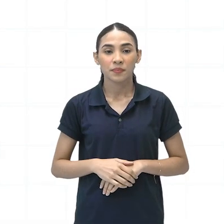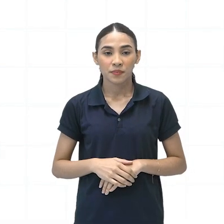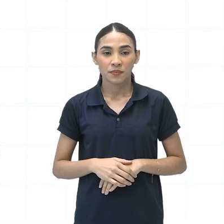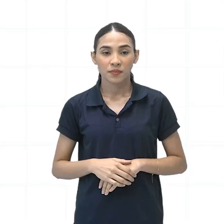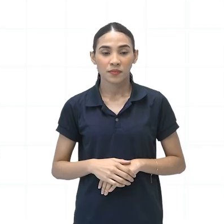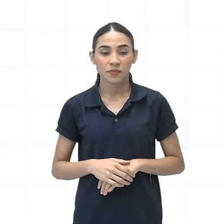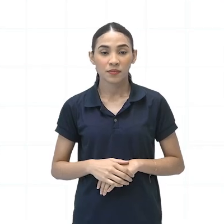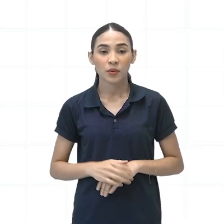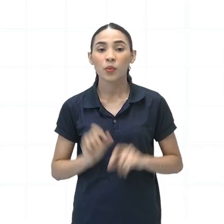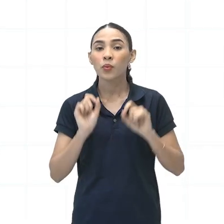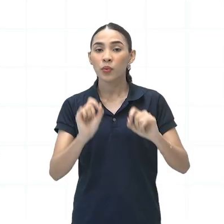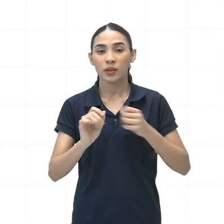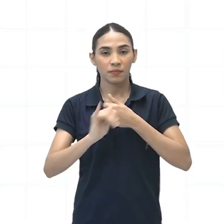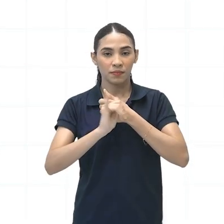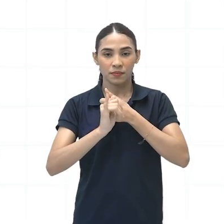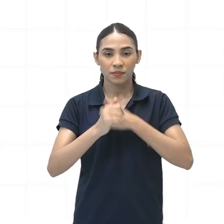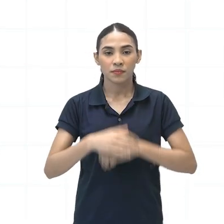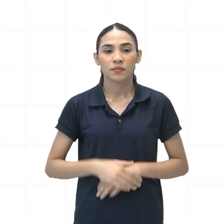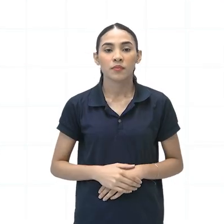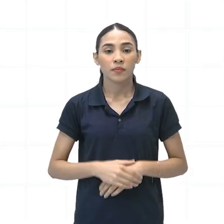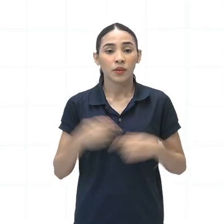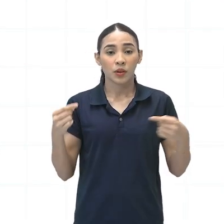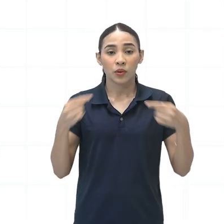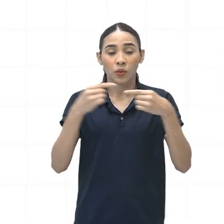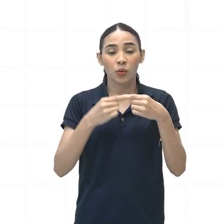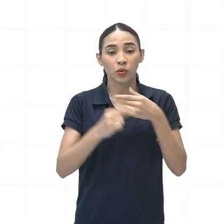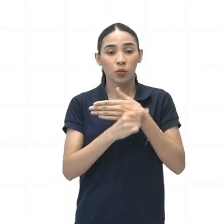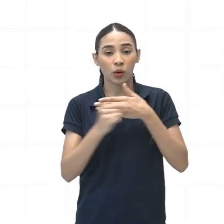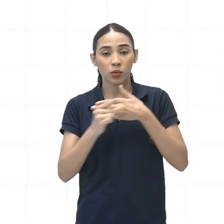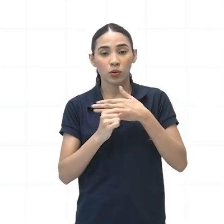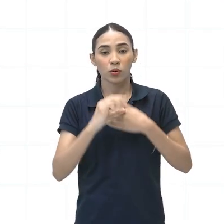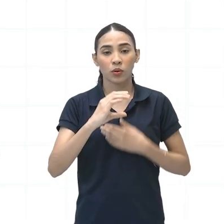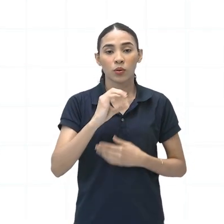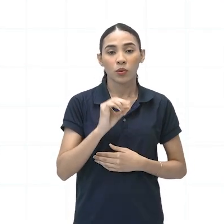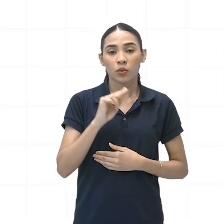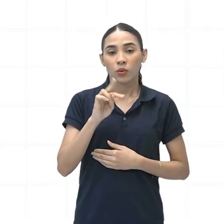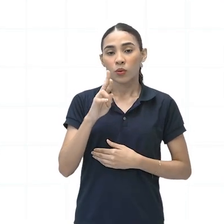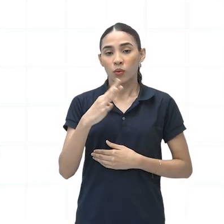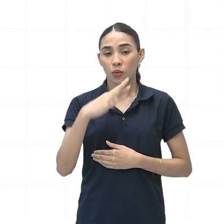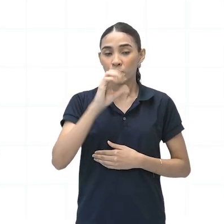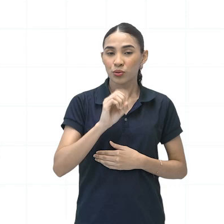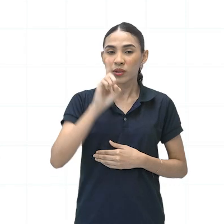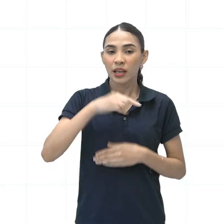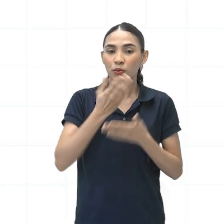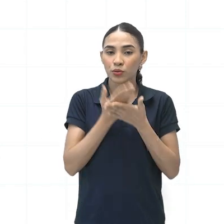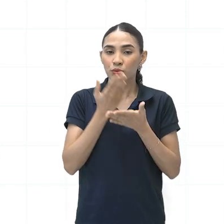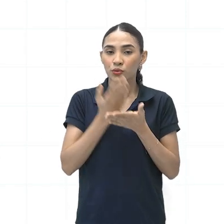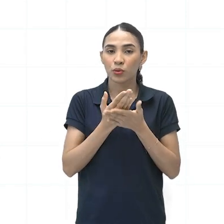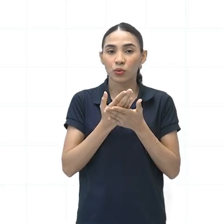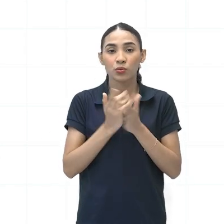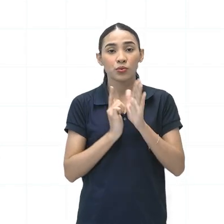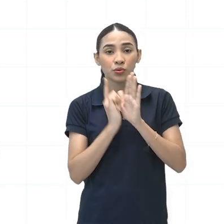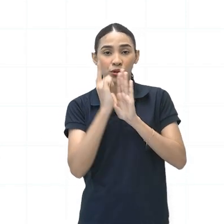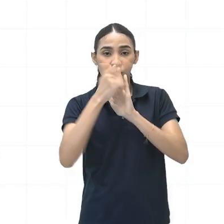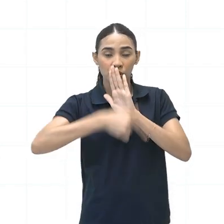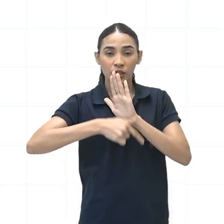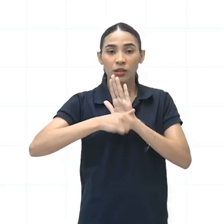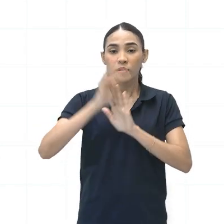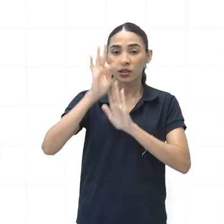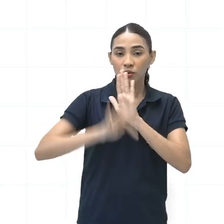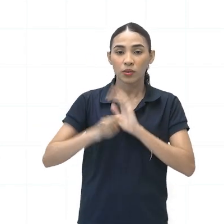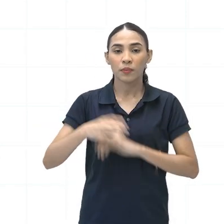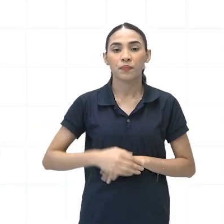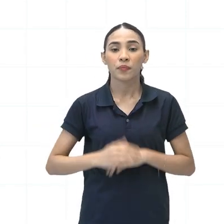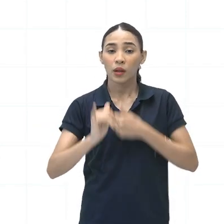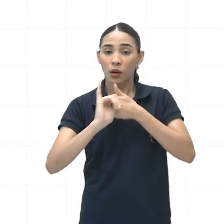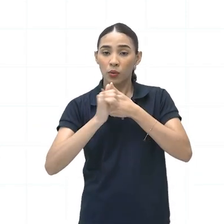aí. O que é uma crônica? De acordo com Coutinho, que é aí um estudioso dos gêneros textuais, né? A